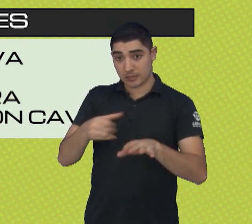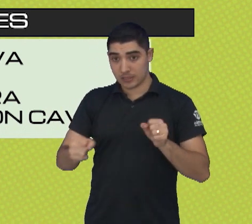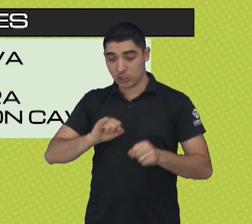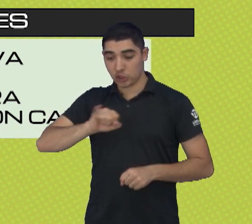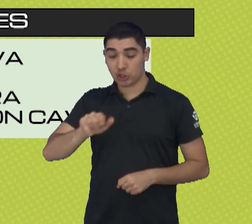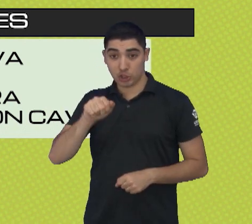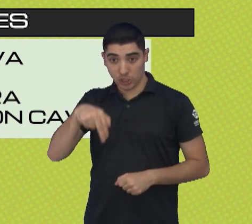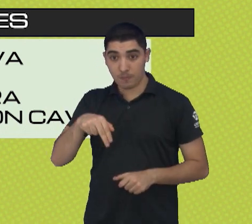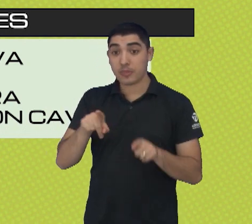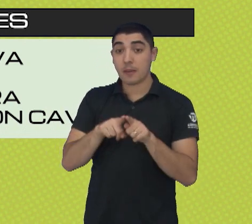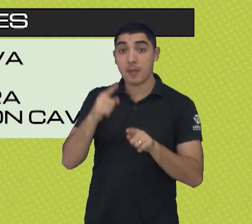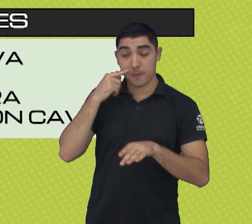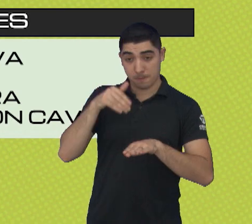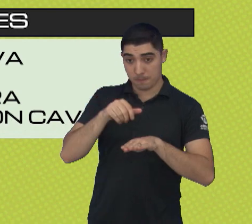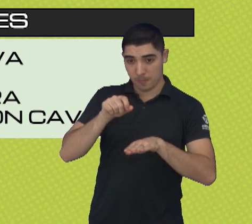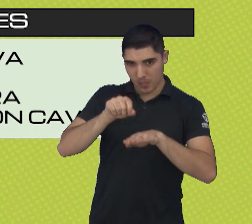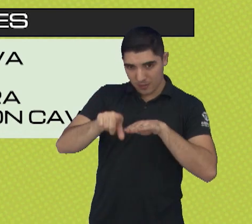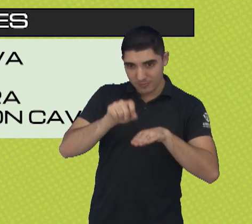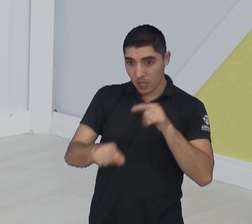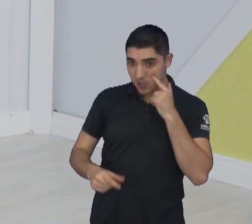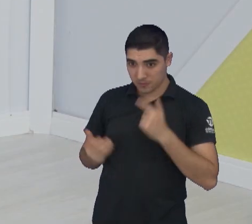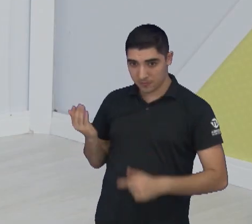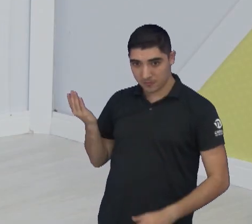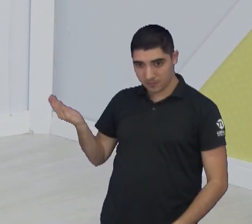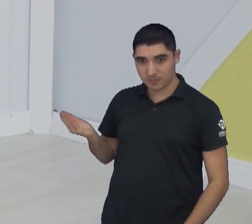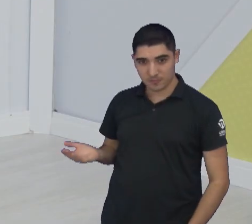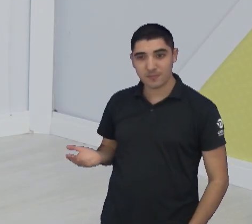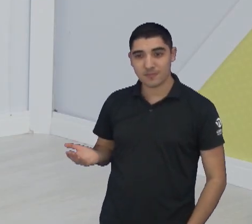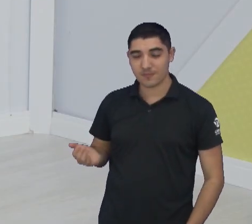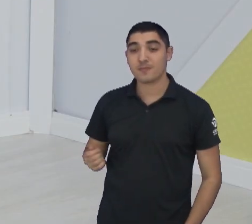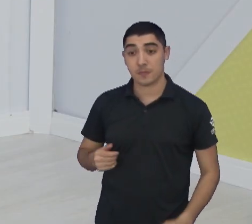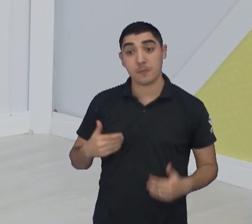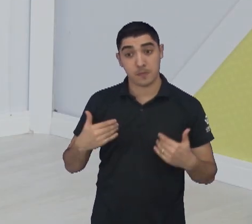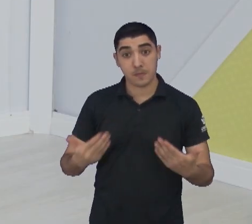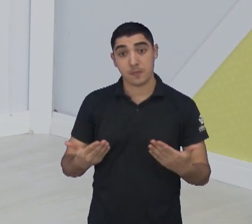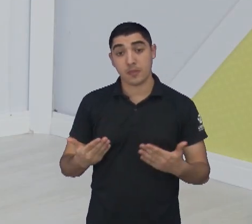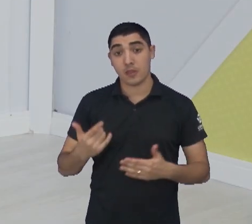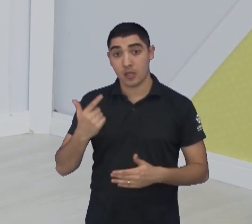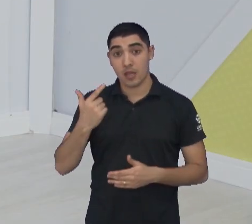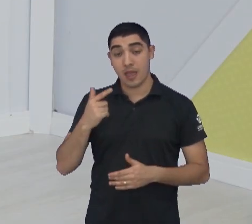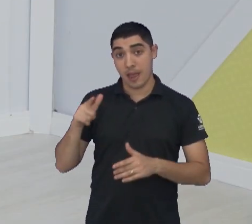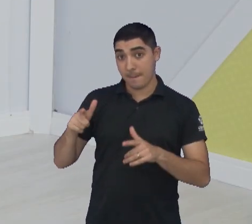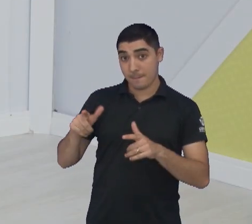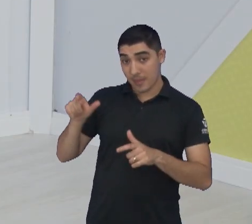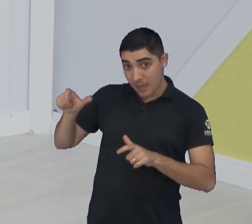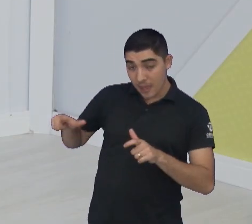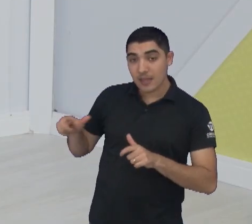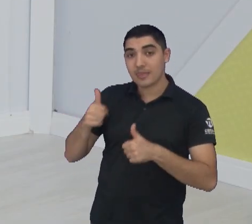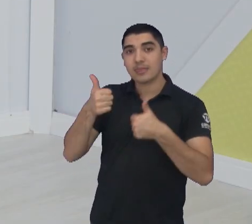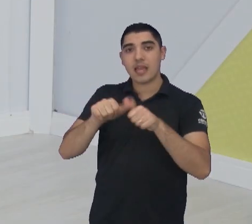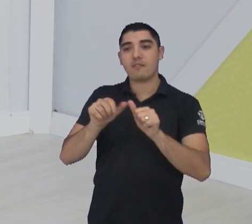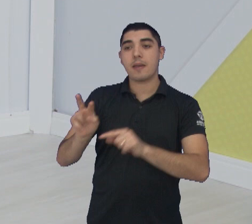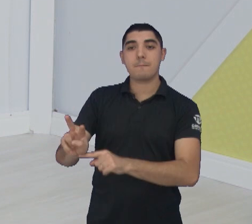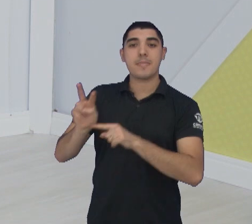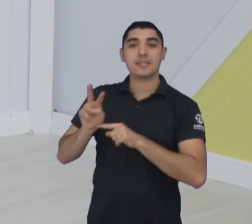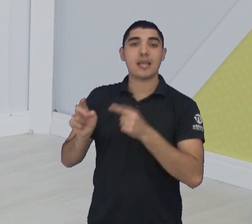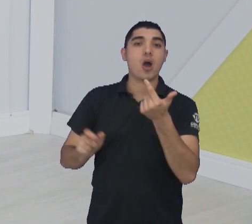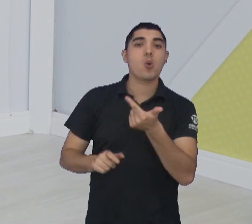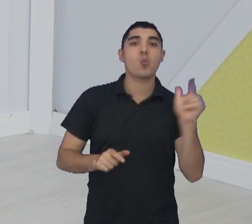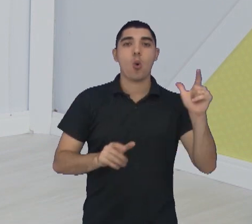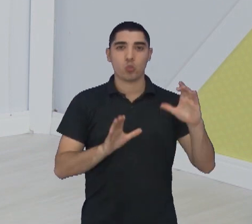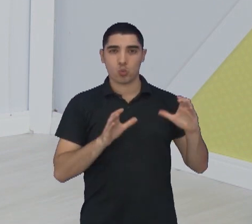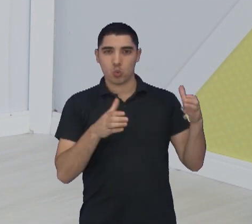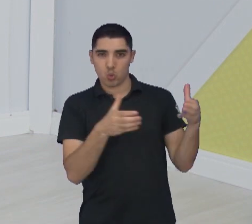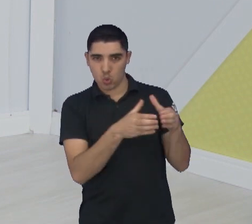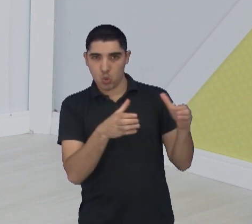atacantes, Jean Silva, Denner, Caio Vieira e o Anderson Cavalo. Esses aqui, ó, a maioria deles estavam emprestados de outros clubes, voltam para os seus